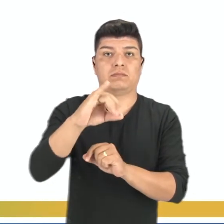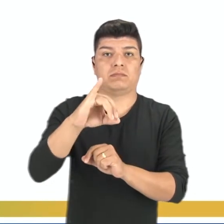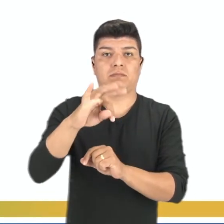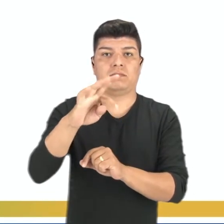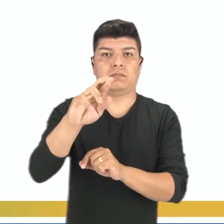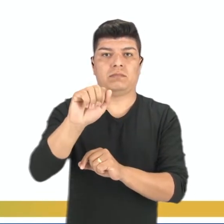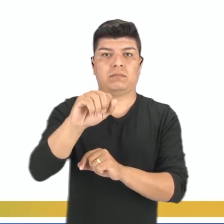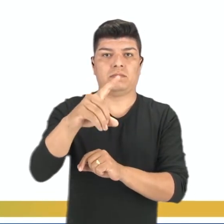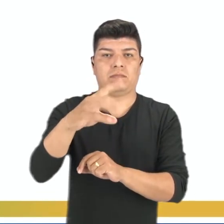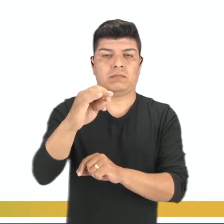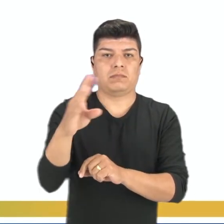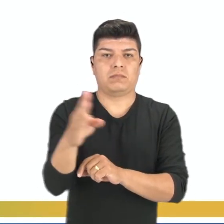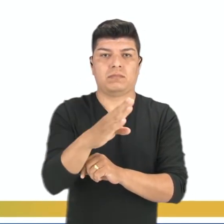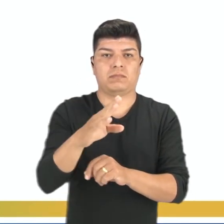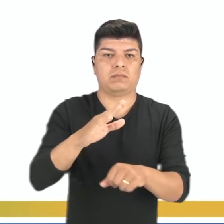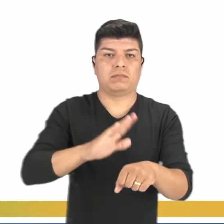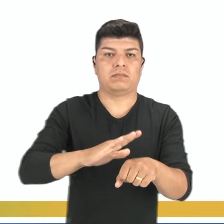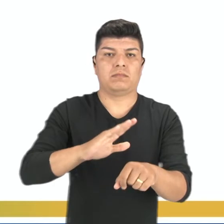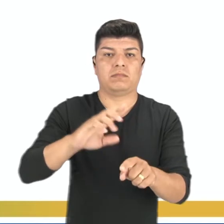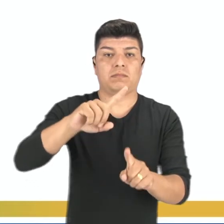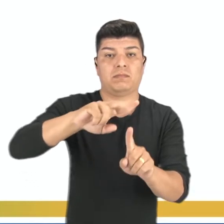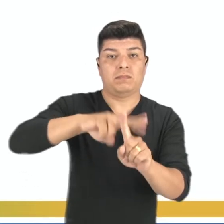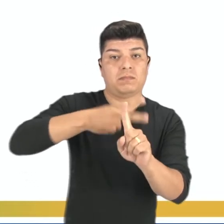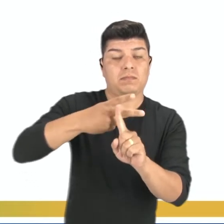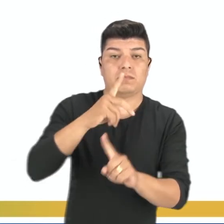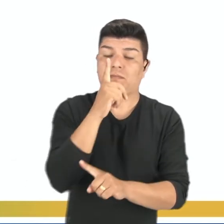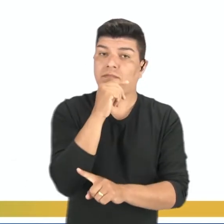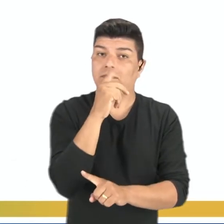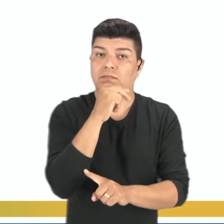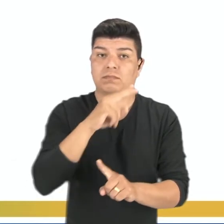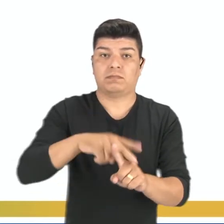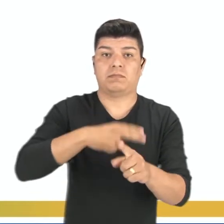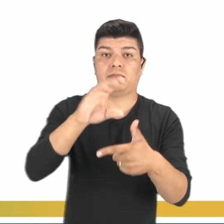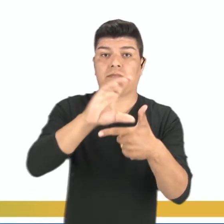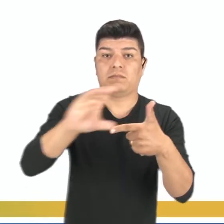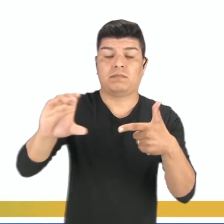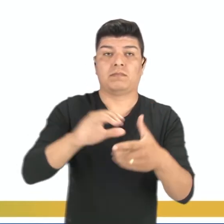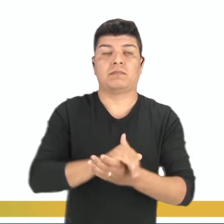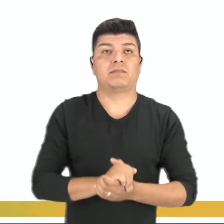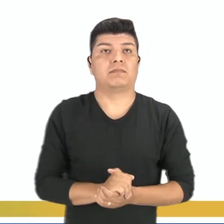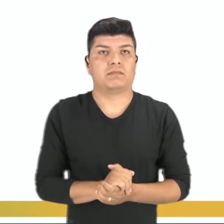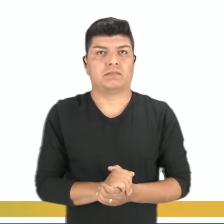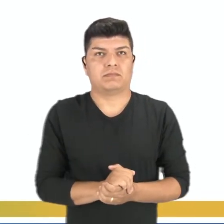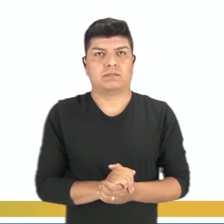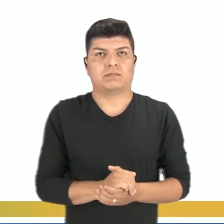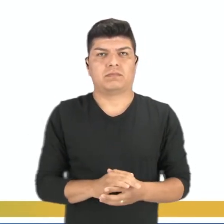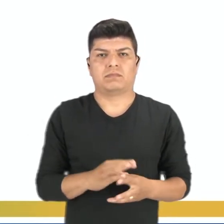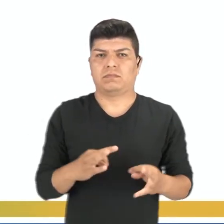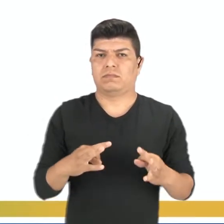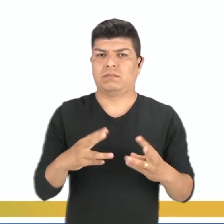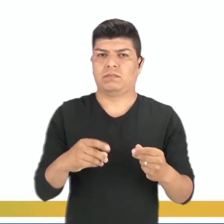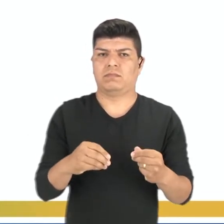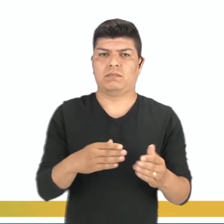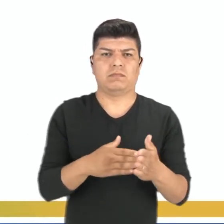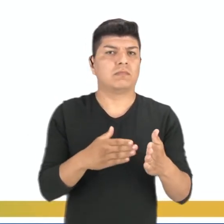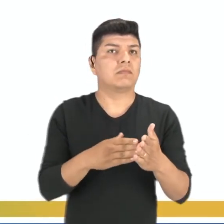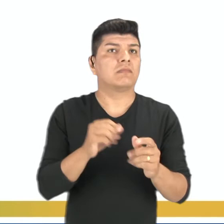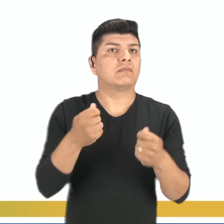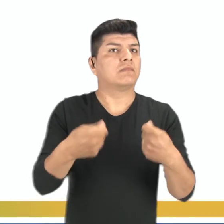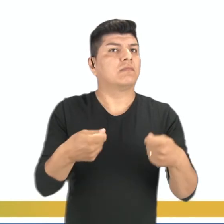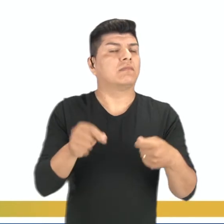sódio mais água mais dióxido de carbono. Para uma total neutralização,